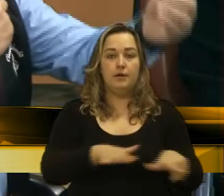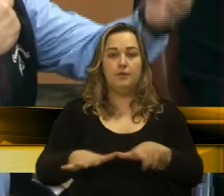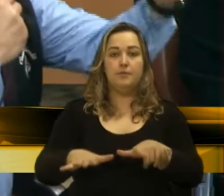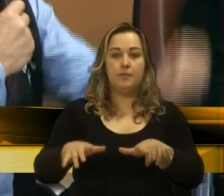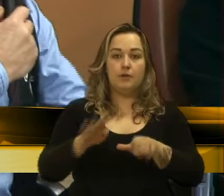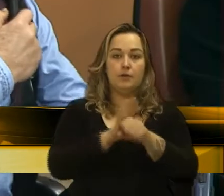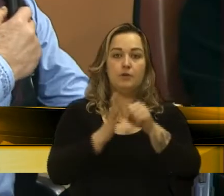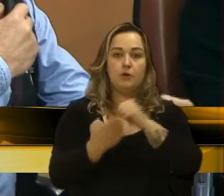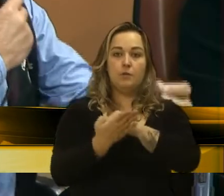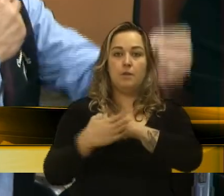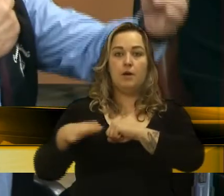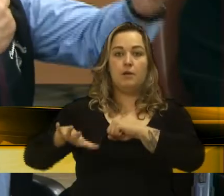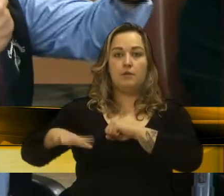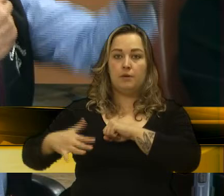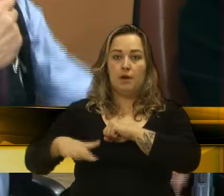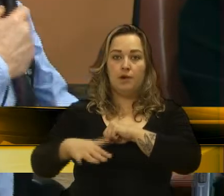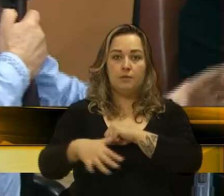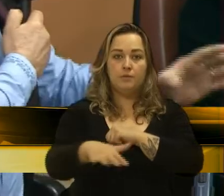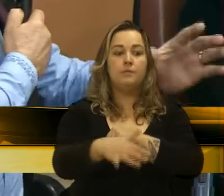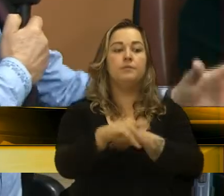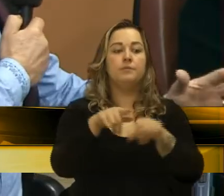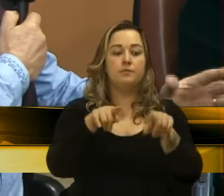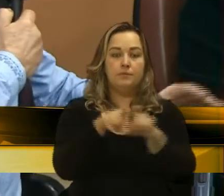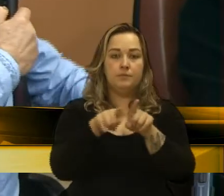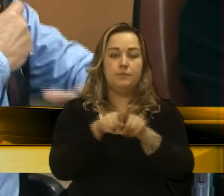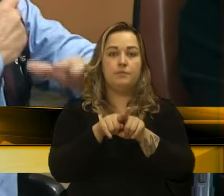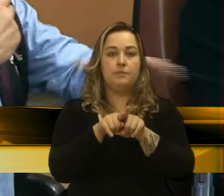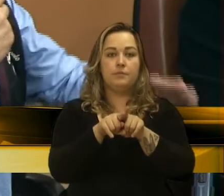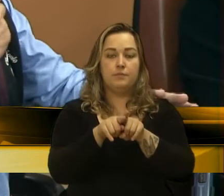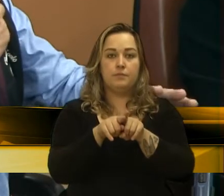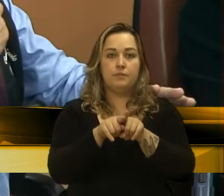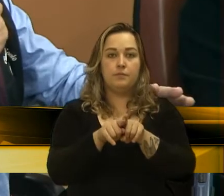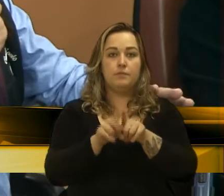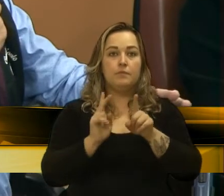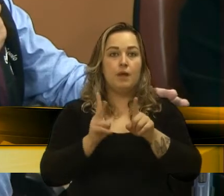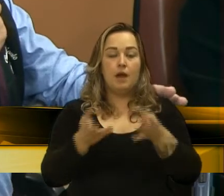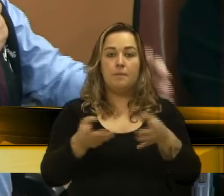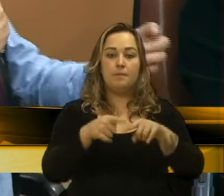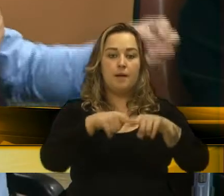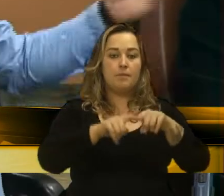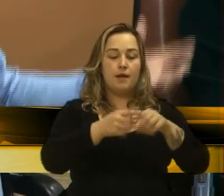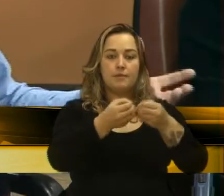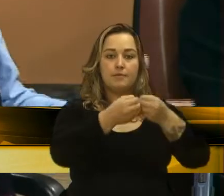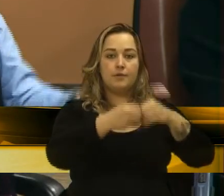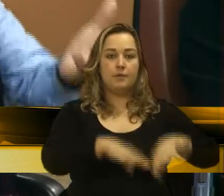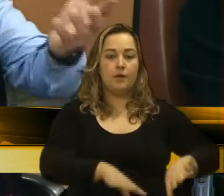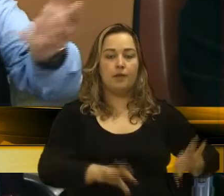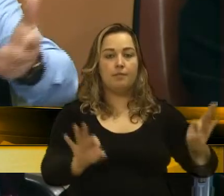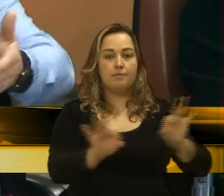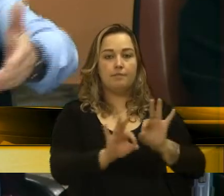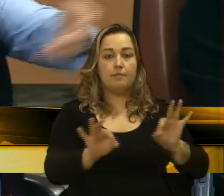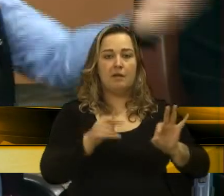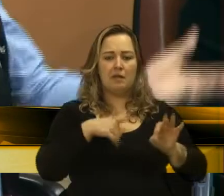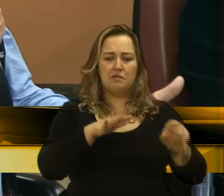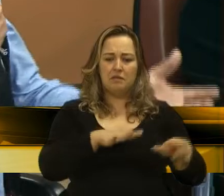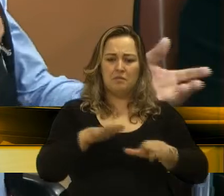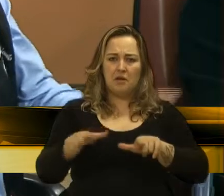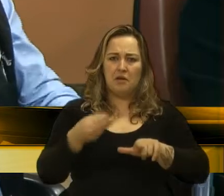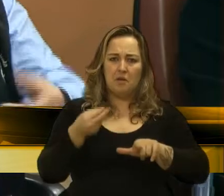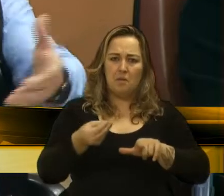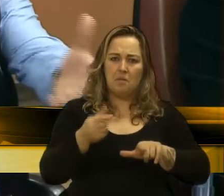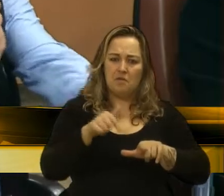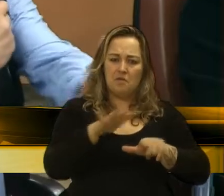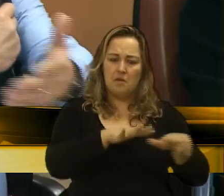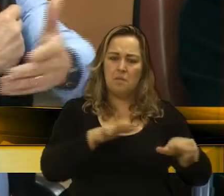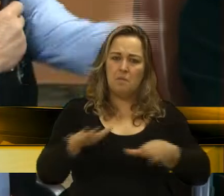adotar a praça, não tem uma flor, nada na praça, abandonada. E para a Semana de Galópolis, praticamente dá